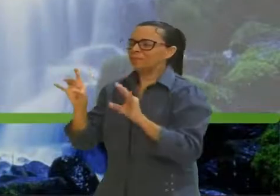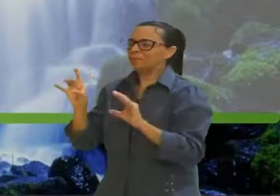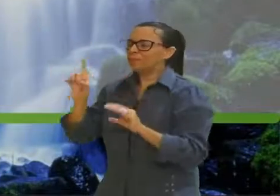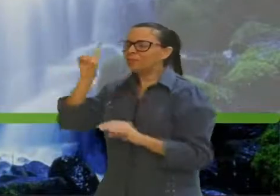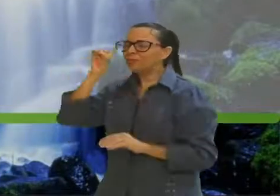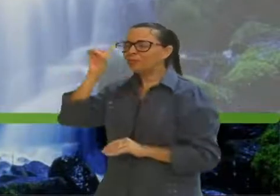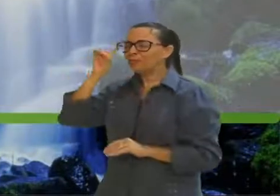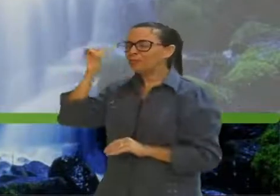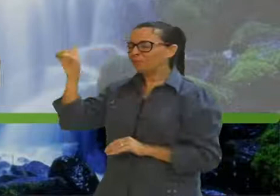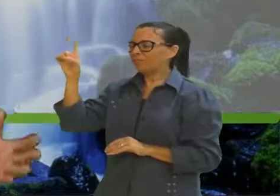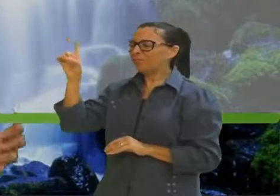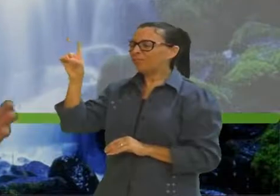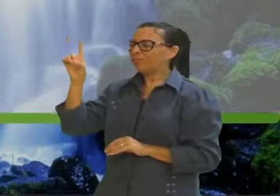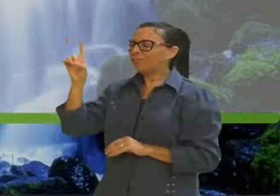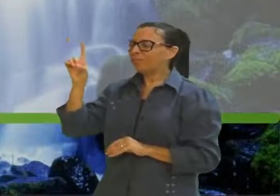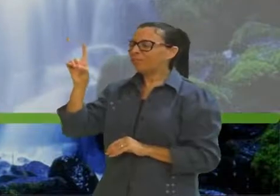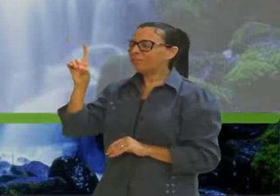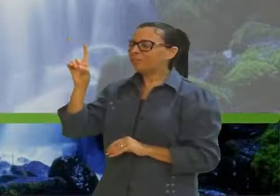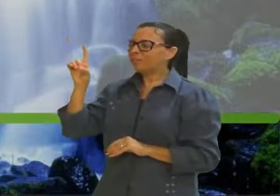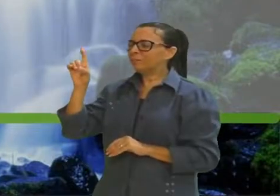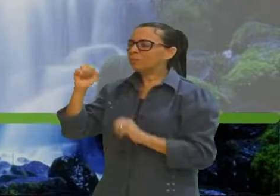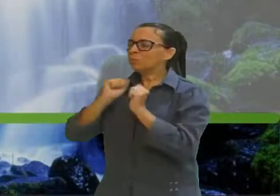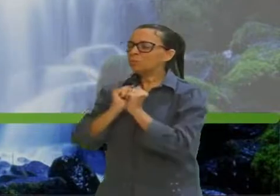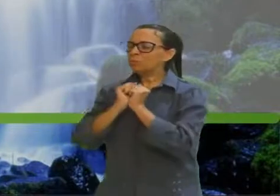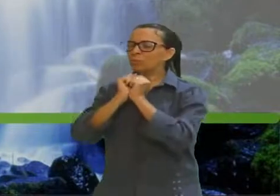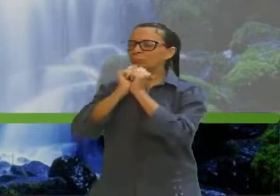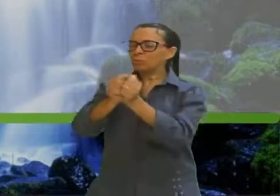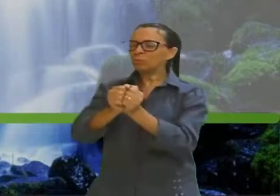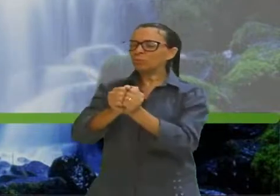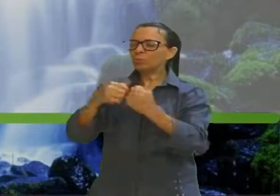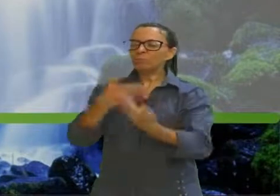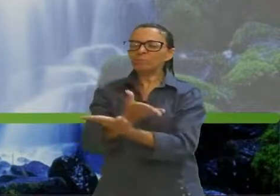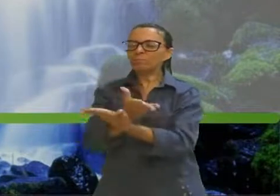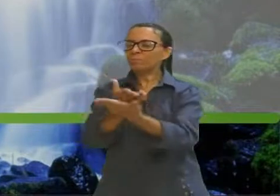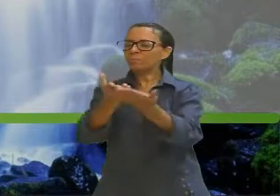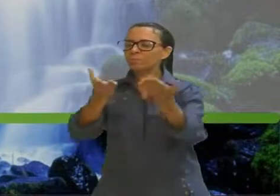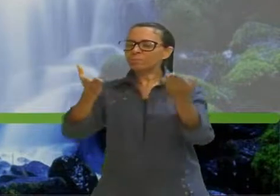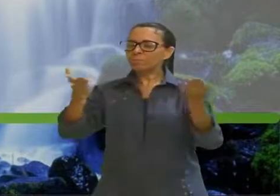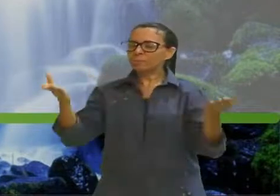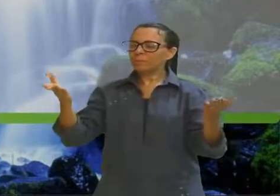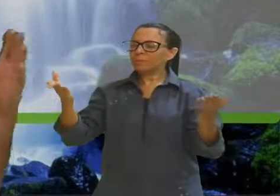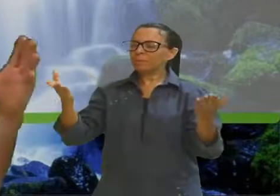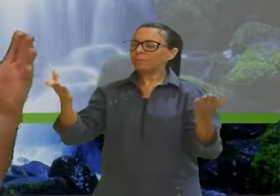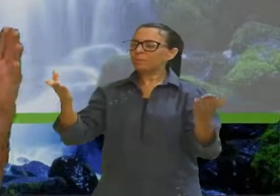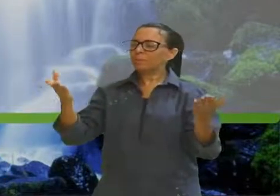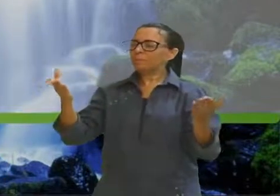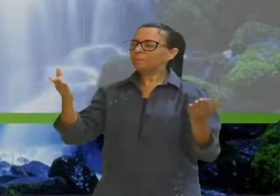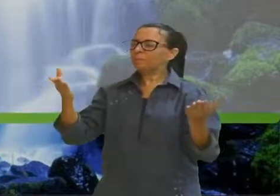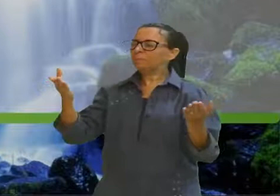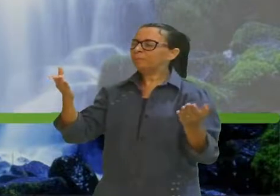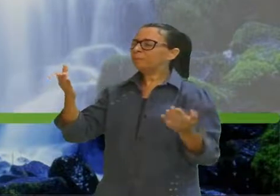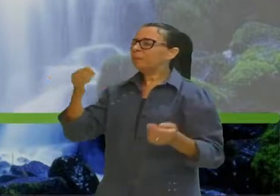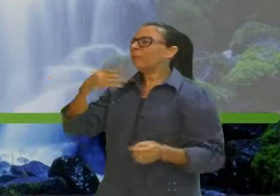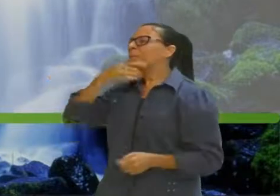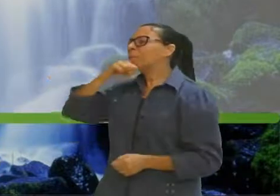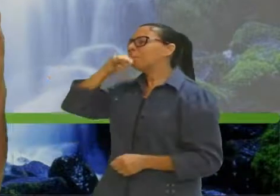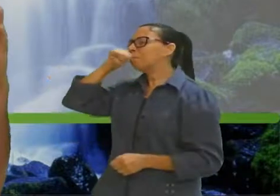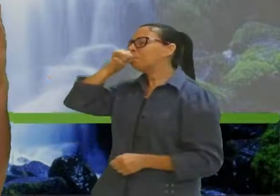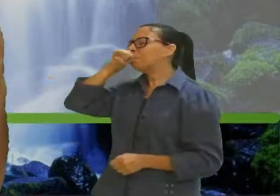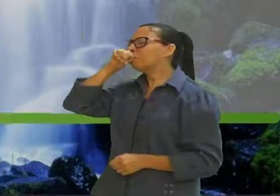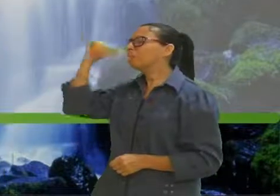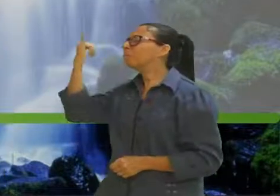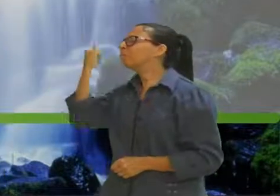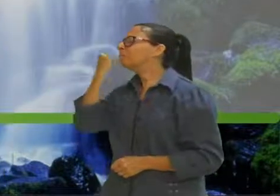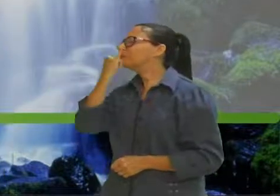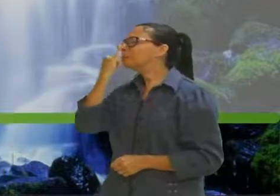os ouvintes, com os amados irmãos, da Tua palavra, meu Pai. Então, meu Pai, nos perdoe primeiramente, purifica-nos